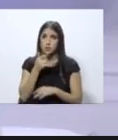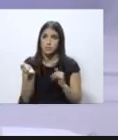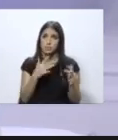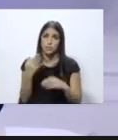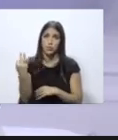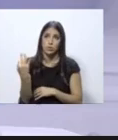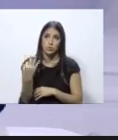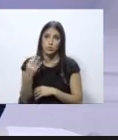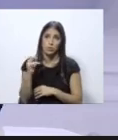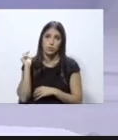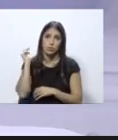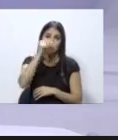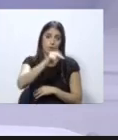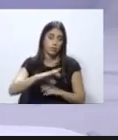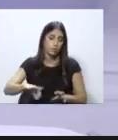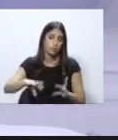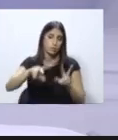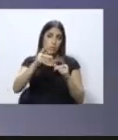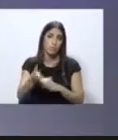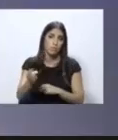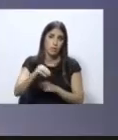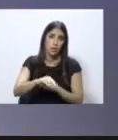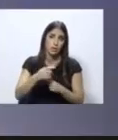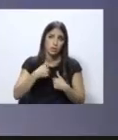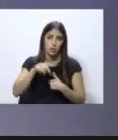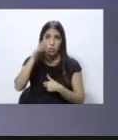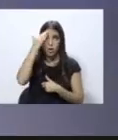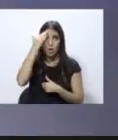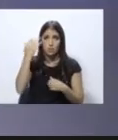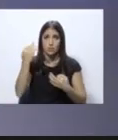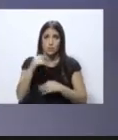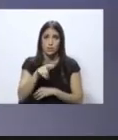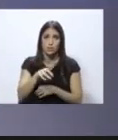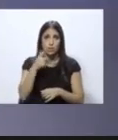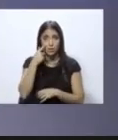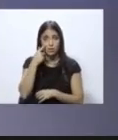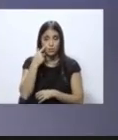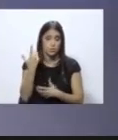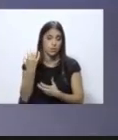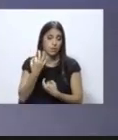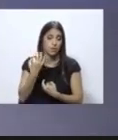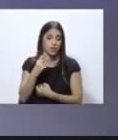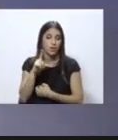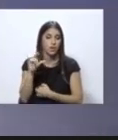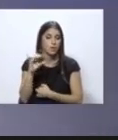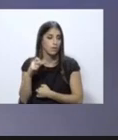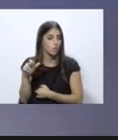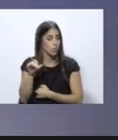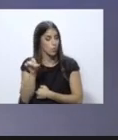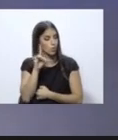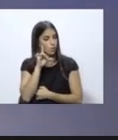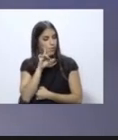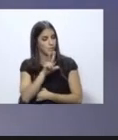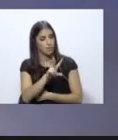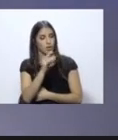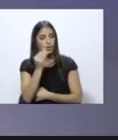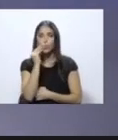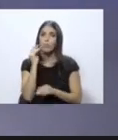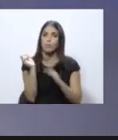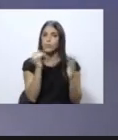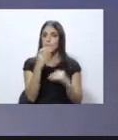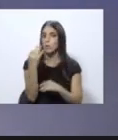de que cresça mais, não sei o quê. E acho que também isso é uma forma de reconhecimento do